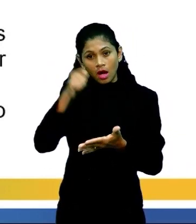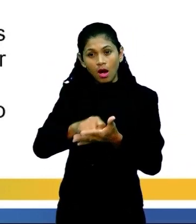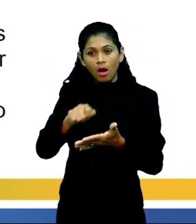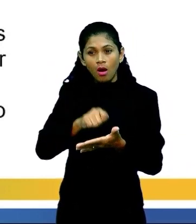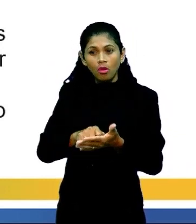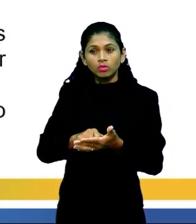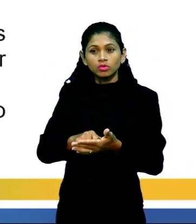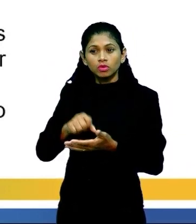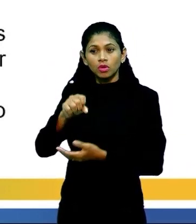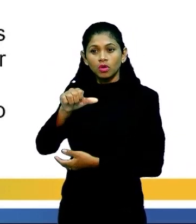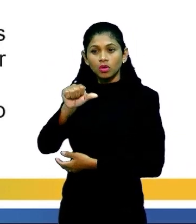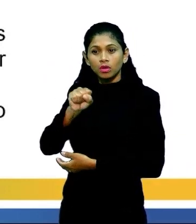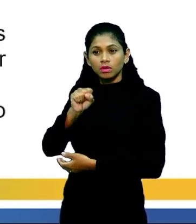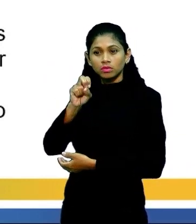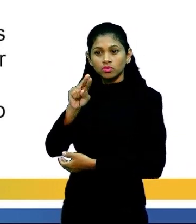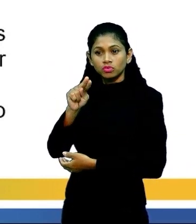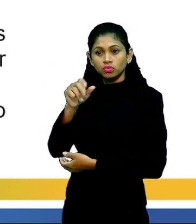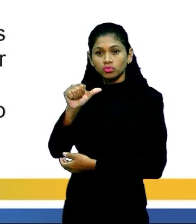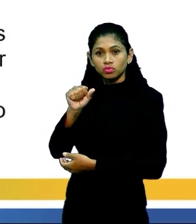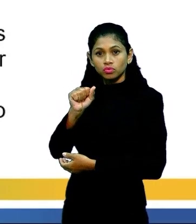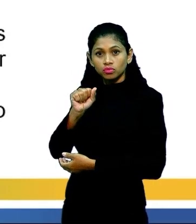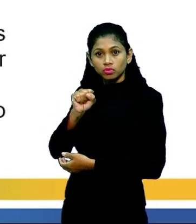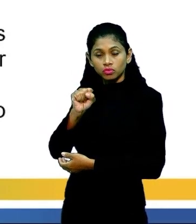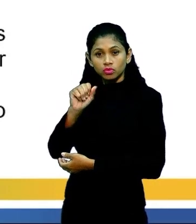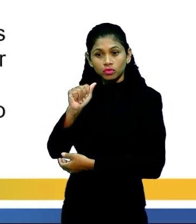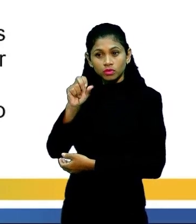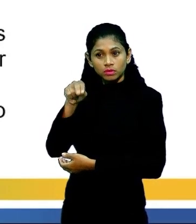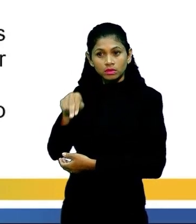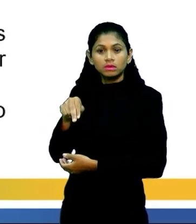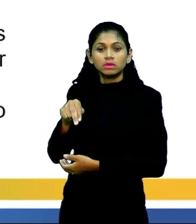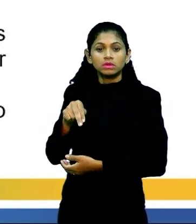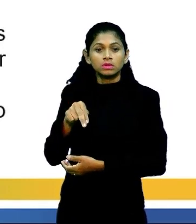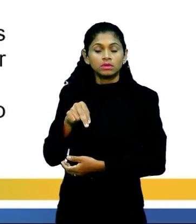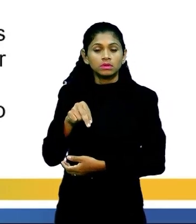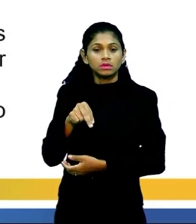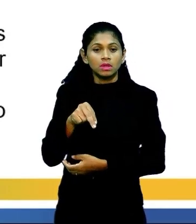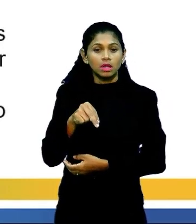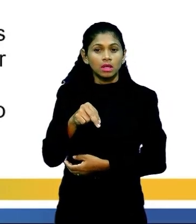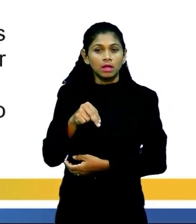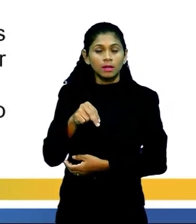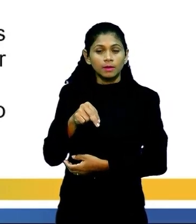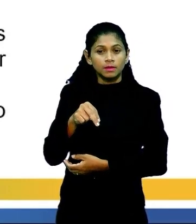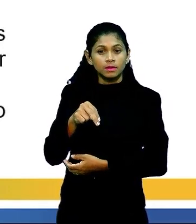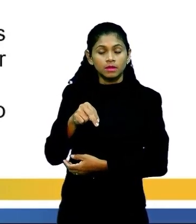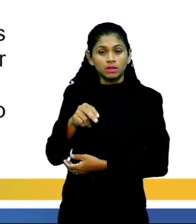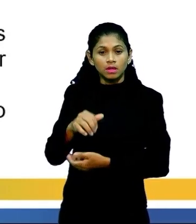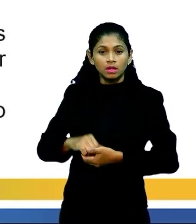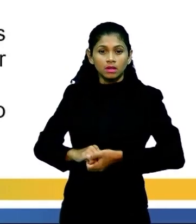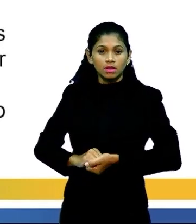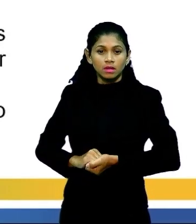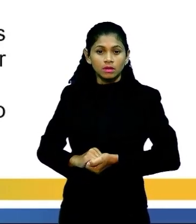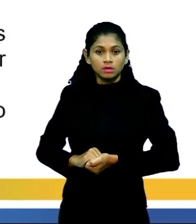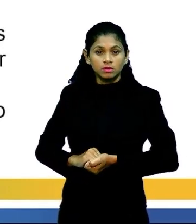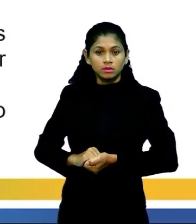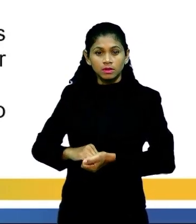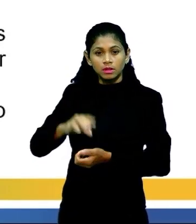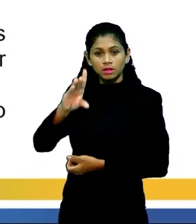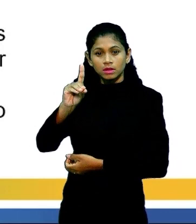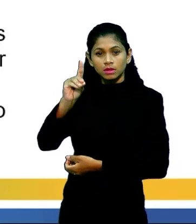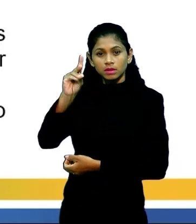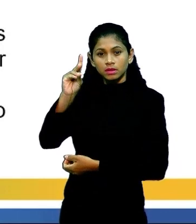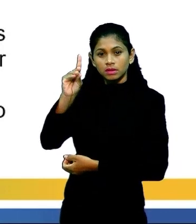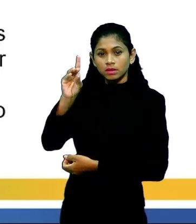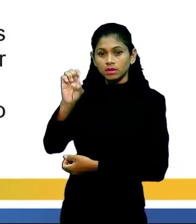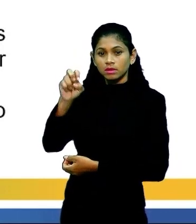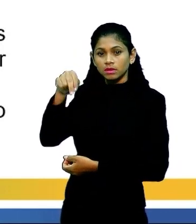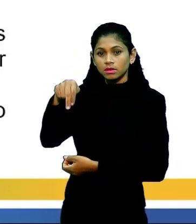Letra A. Denuncia as formas de abuso por parte das agências de propaganda e orienta o modo como as instituições